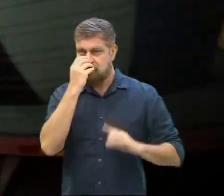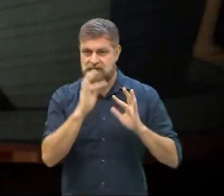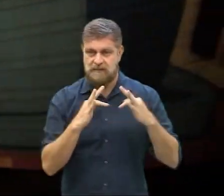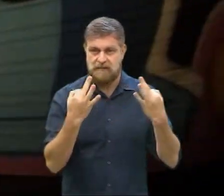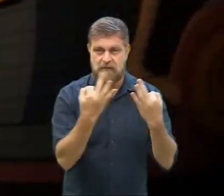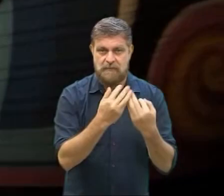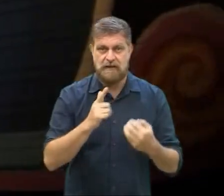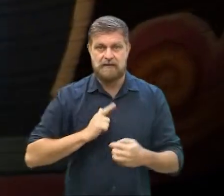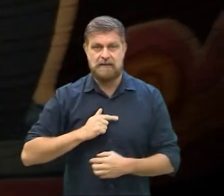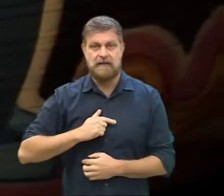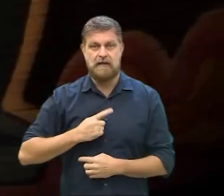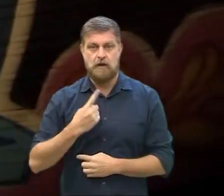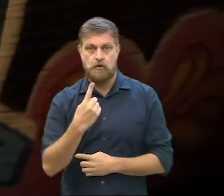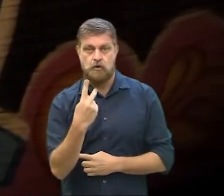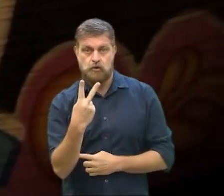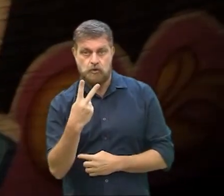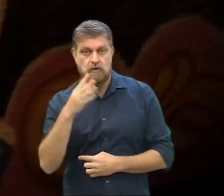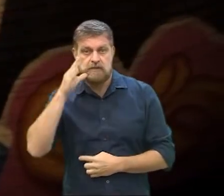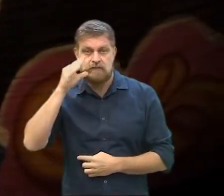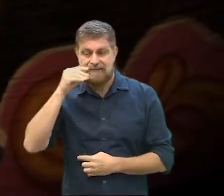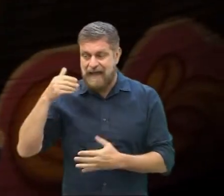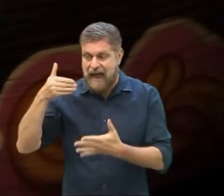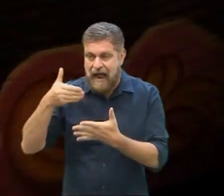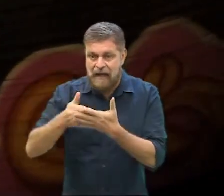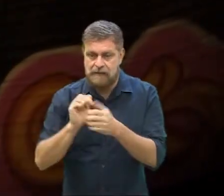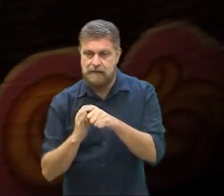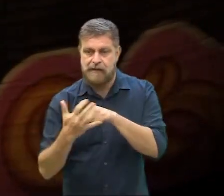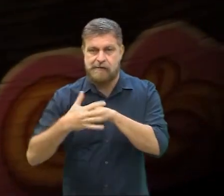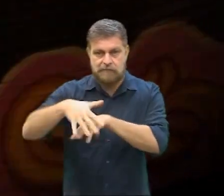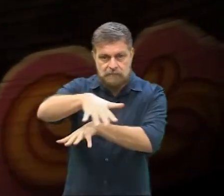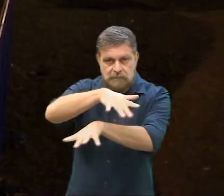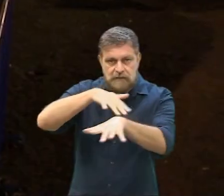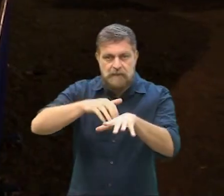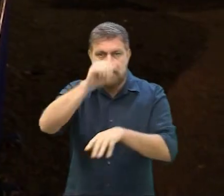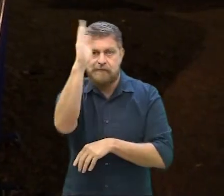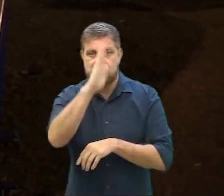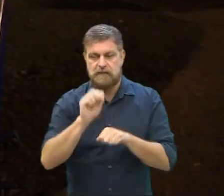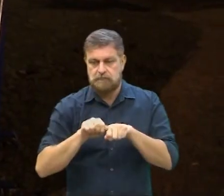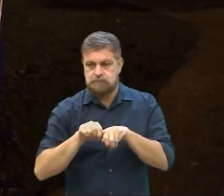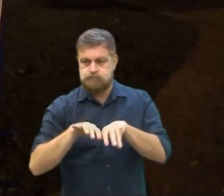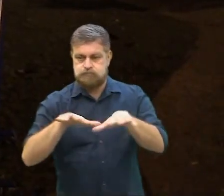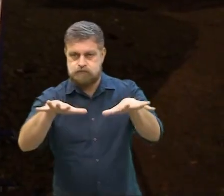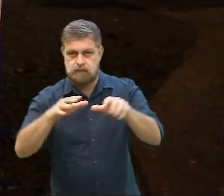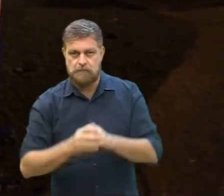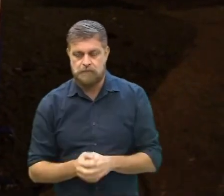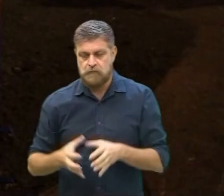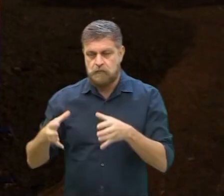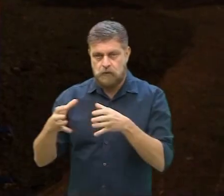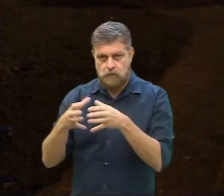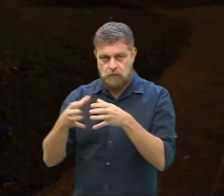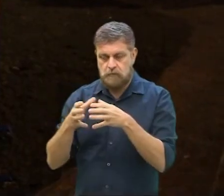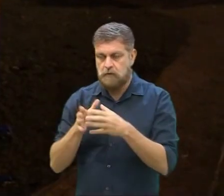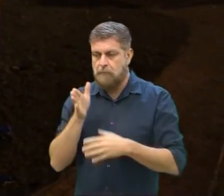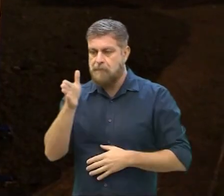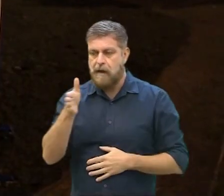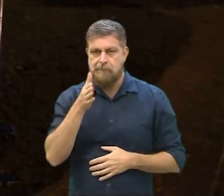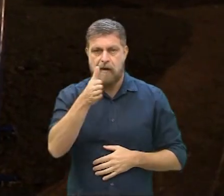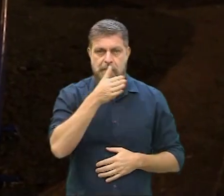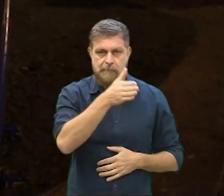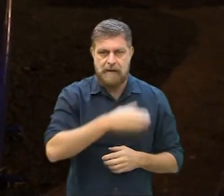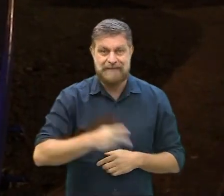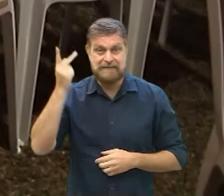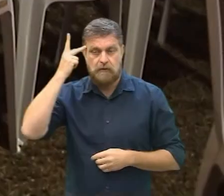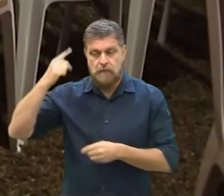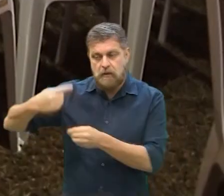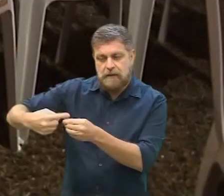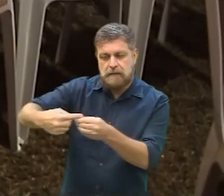12 funcionários até a pandemia da Covid-19 chegar no Brasil. A trupe viajava pelo interior de São Paulo,